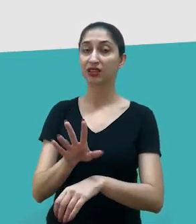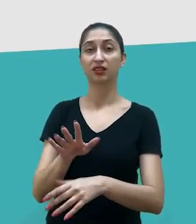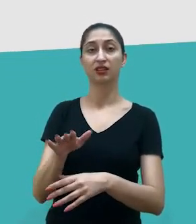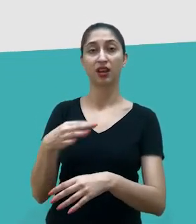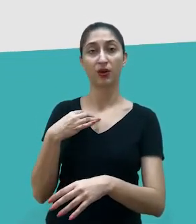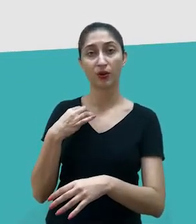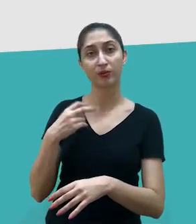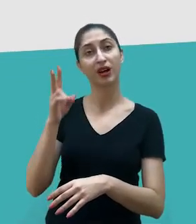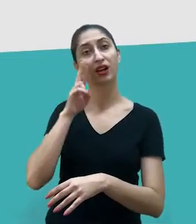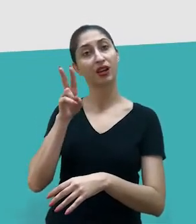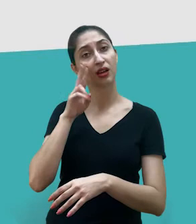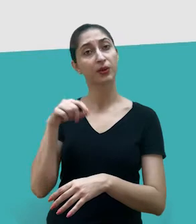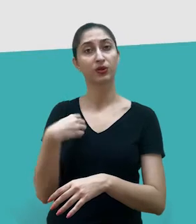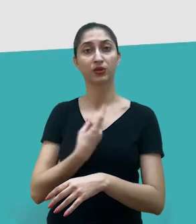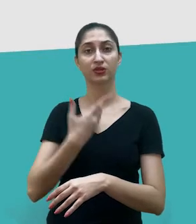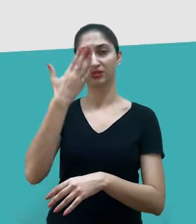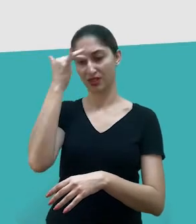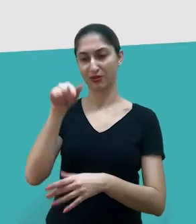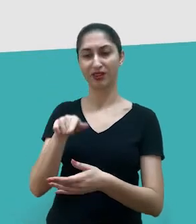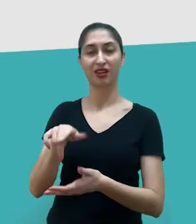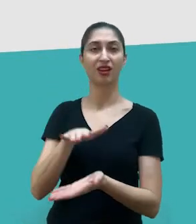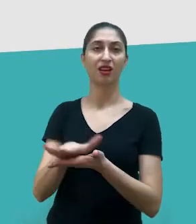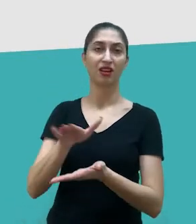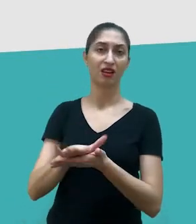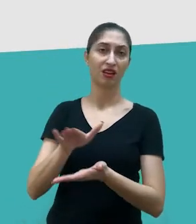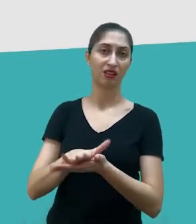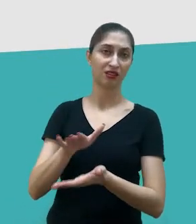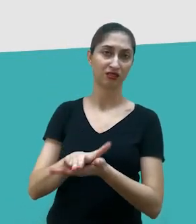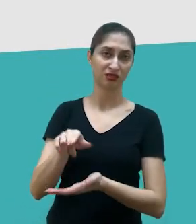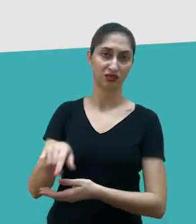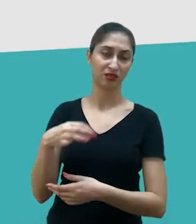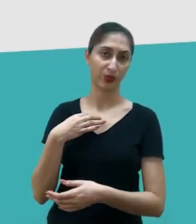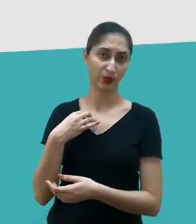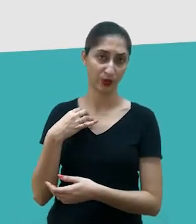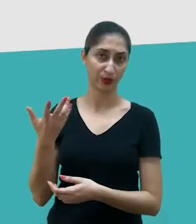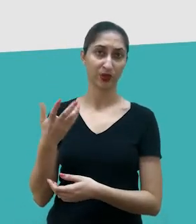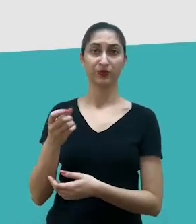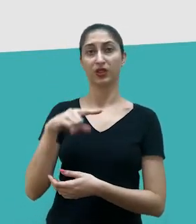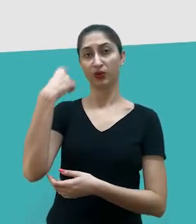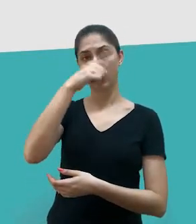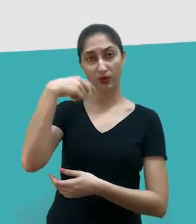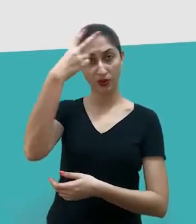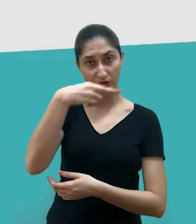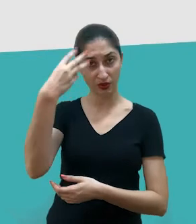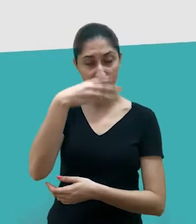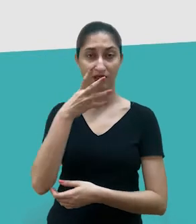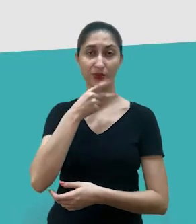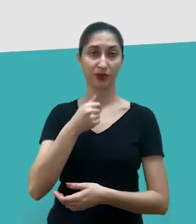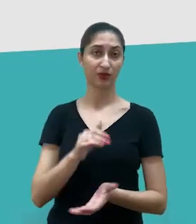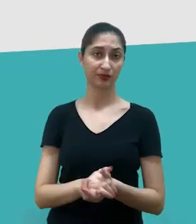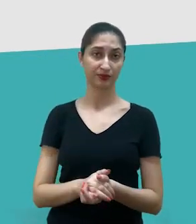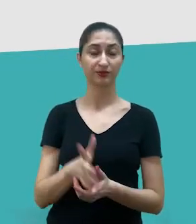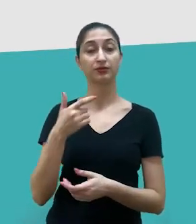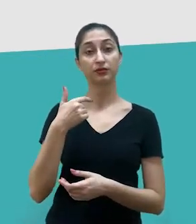vai relembrando quanto que custou aquela roupa, o tanto de mão de obra, quantas horas demorou. Eu sempre falo